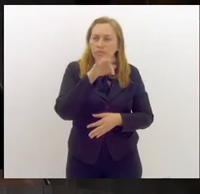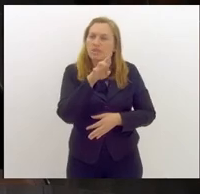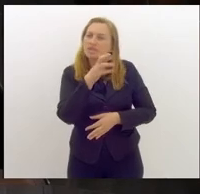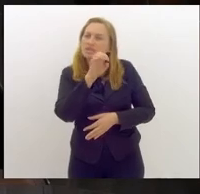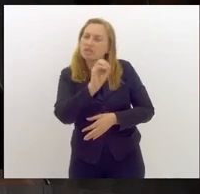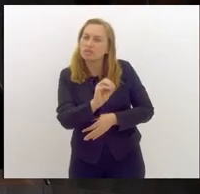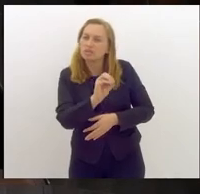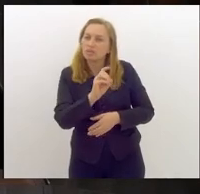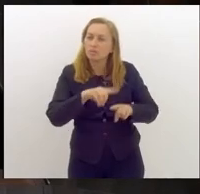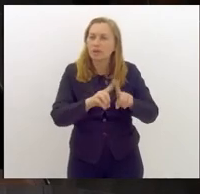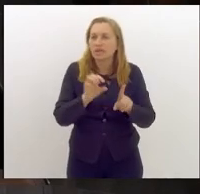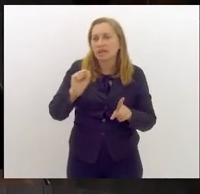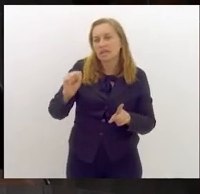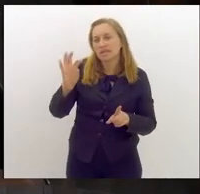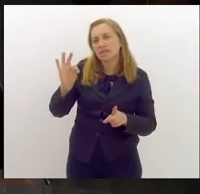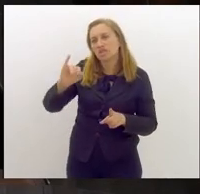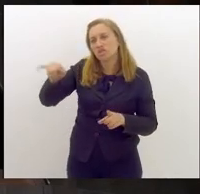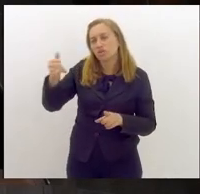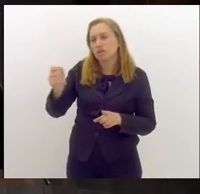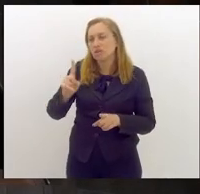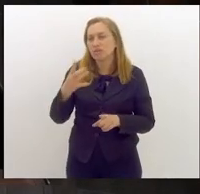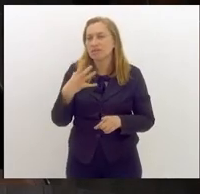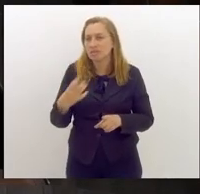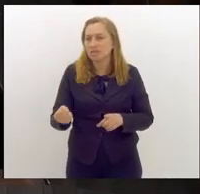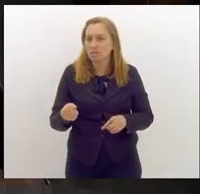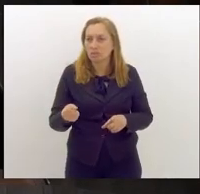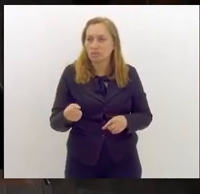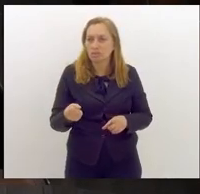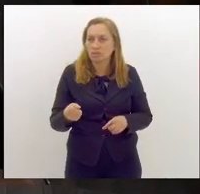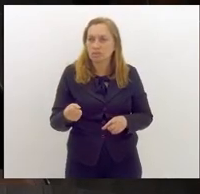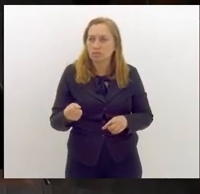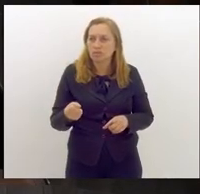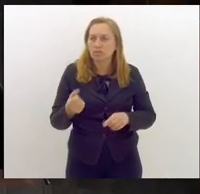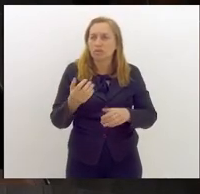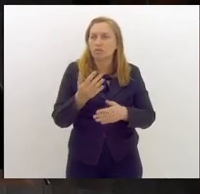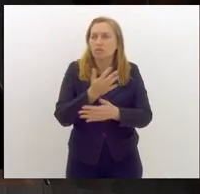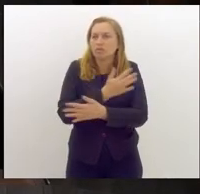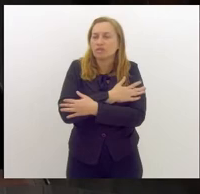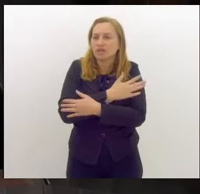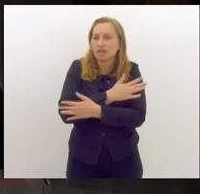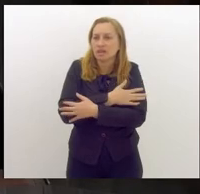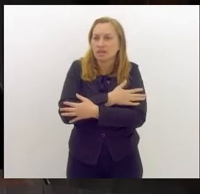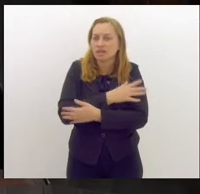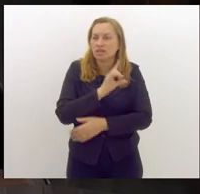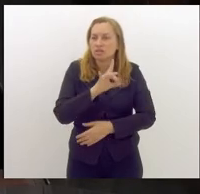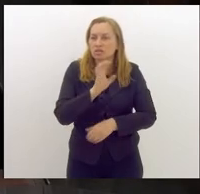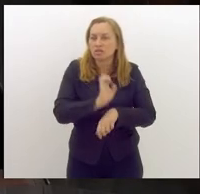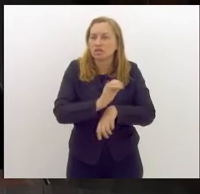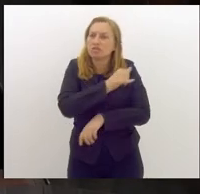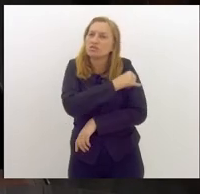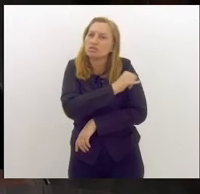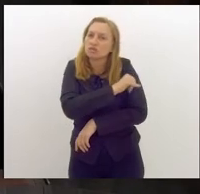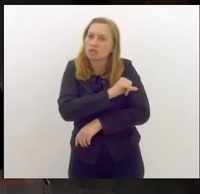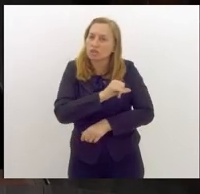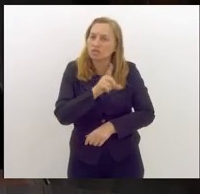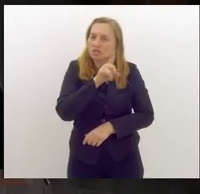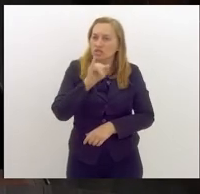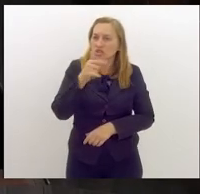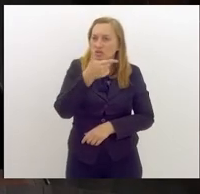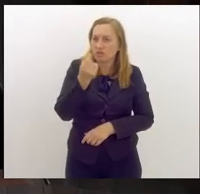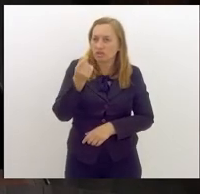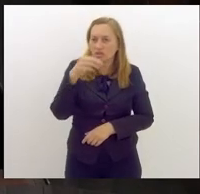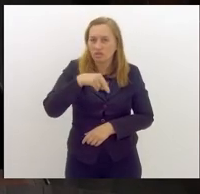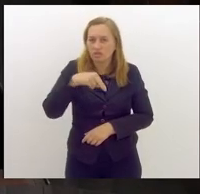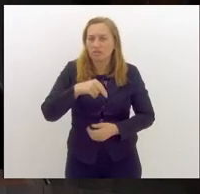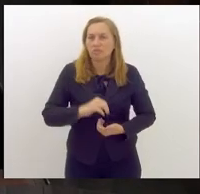o STJ não levou em consideração o feriado que é apenas do Estado do Rio de Janeiro do dia 20 de